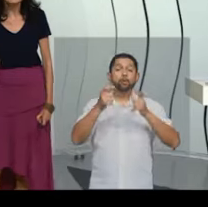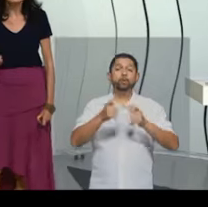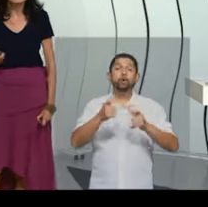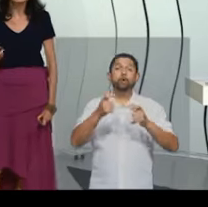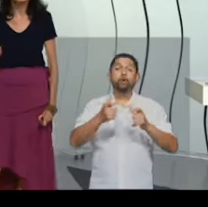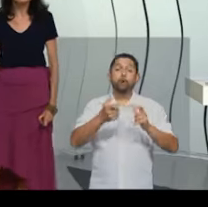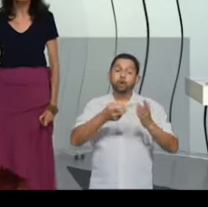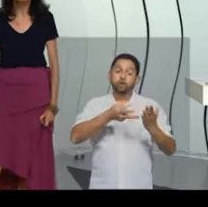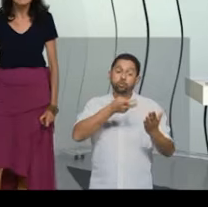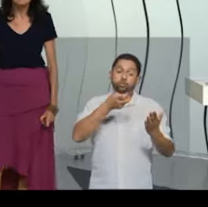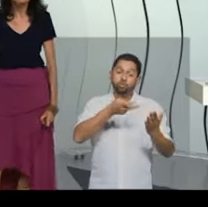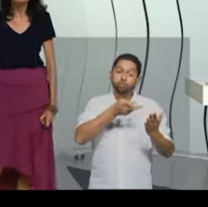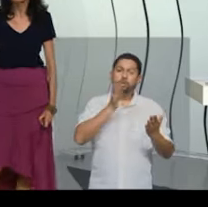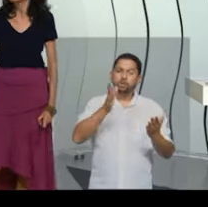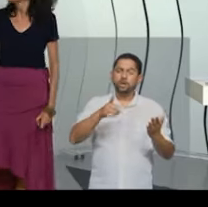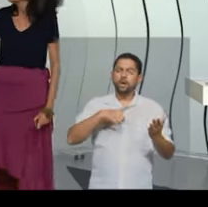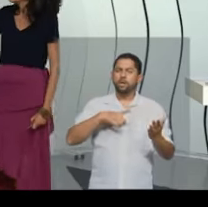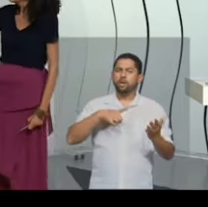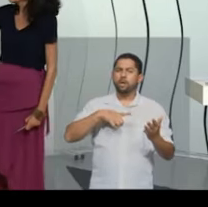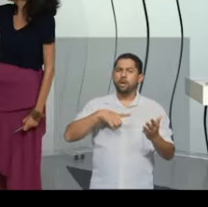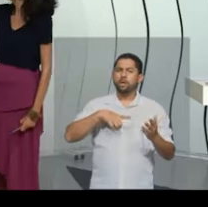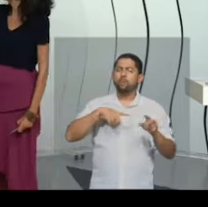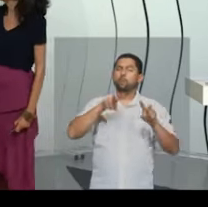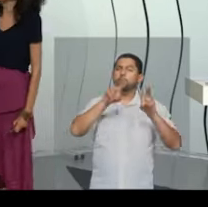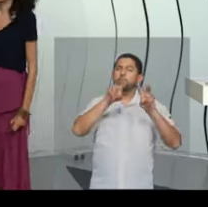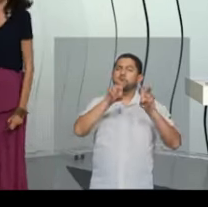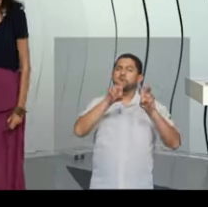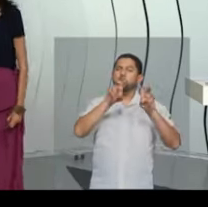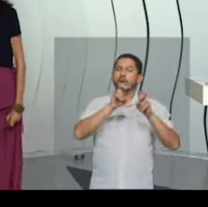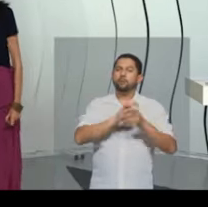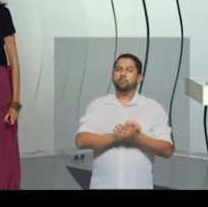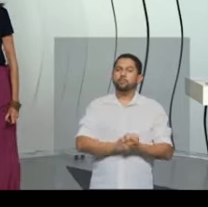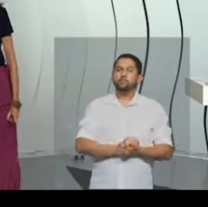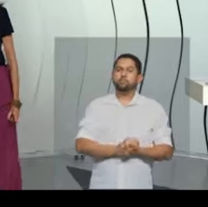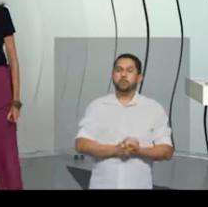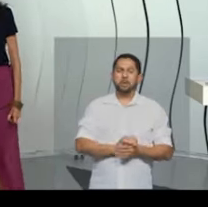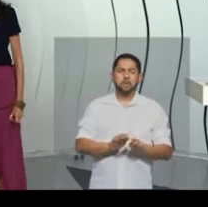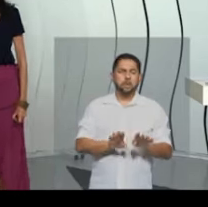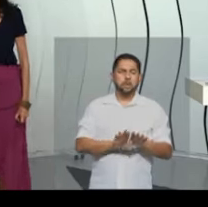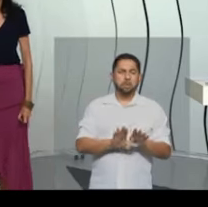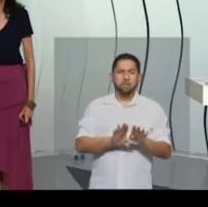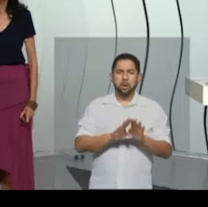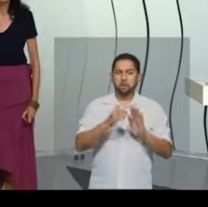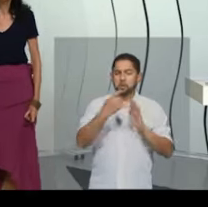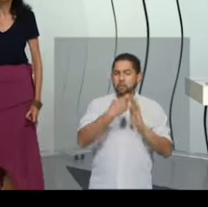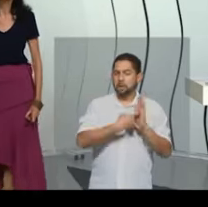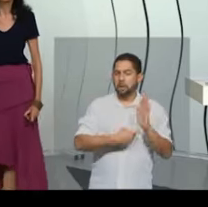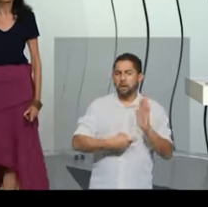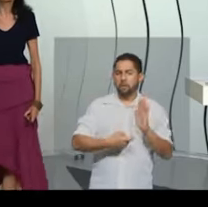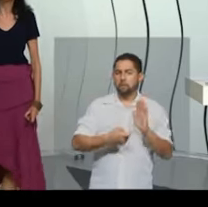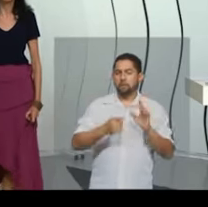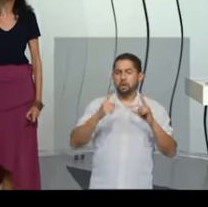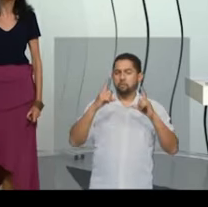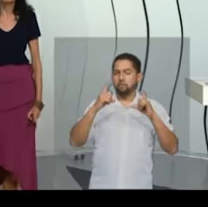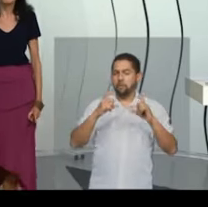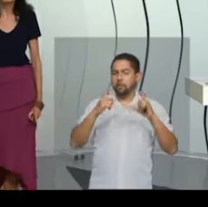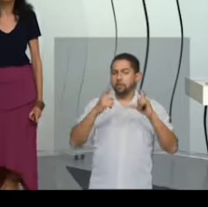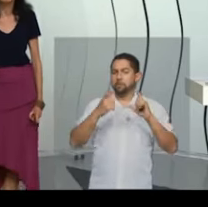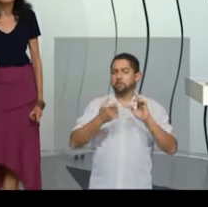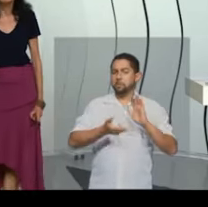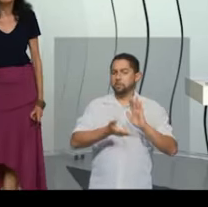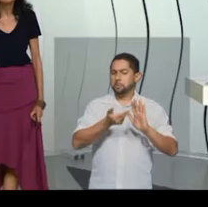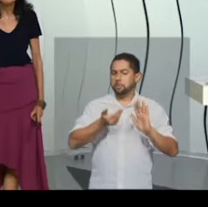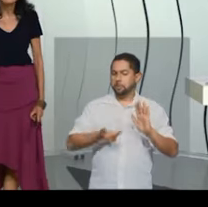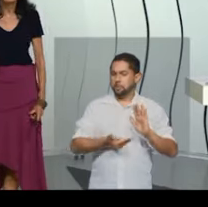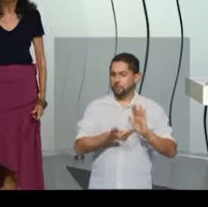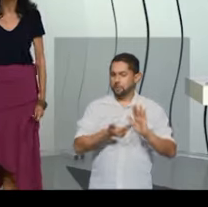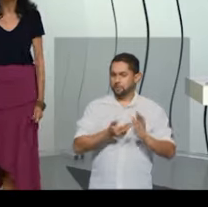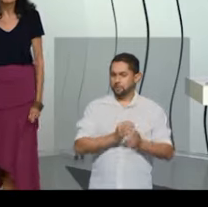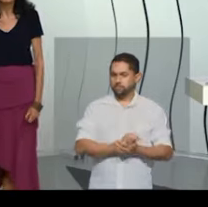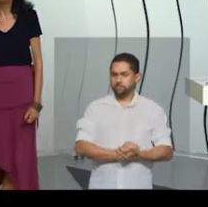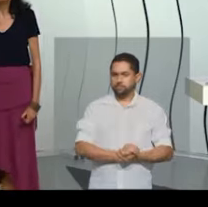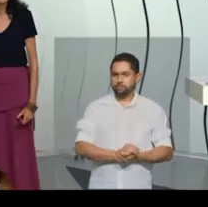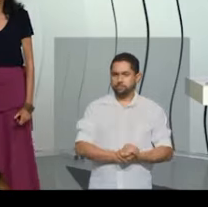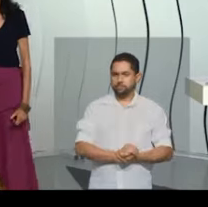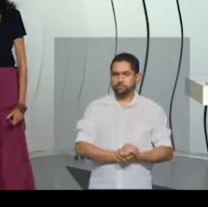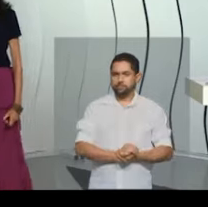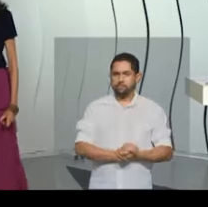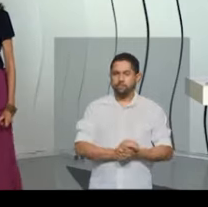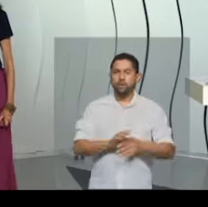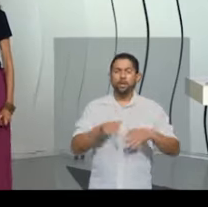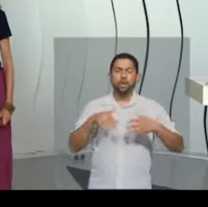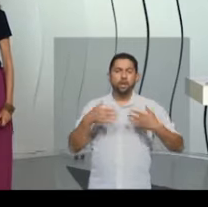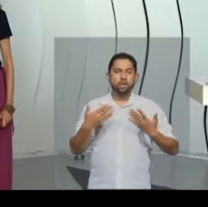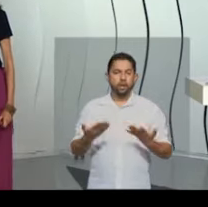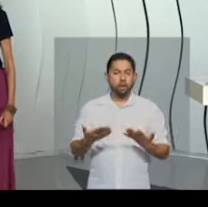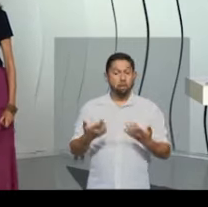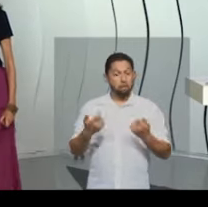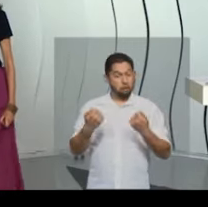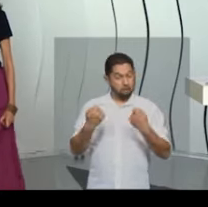assunto daquela questão, o assunto daquele texto ou sobre o que é aquela imagem. Então, não